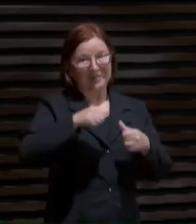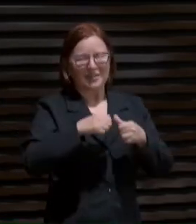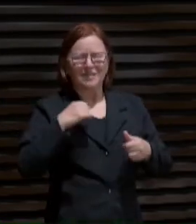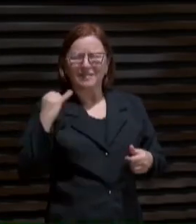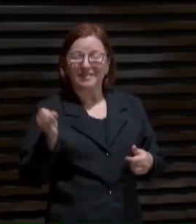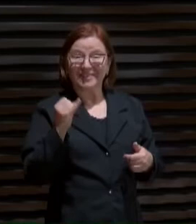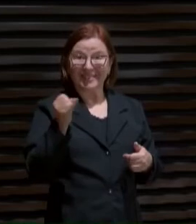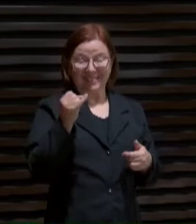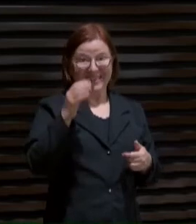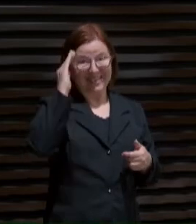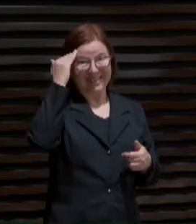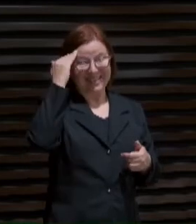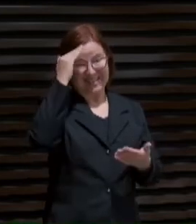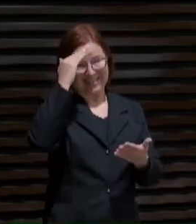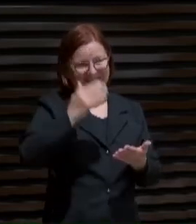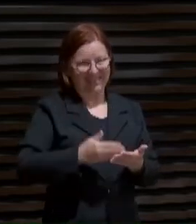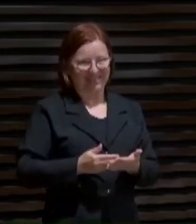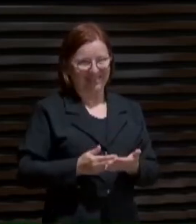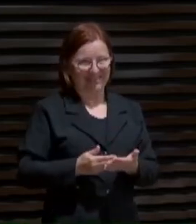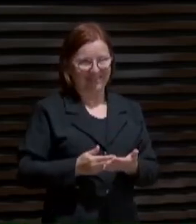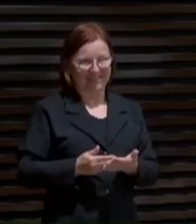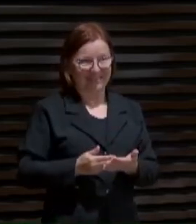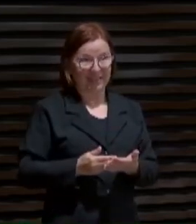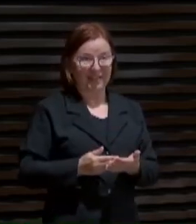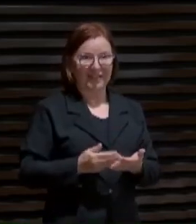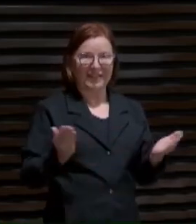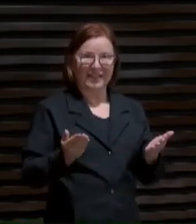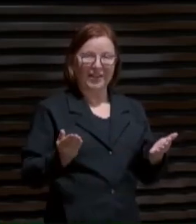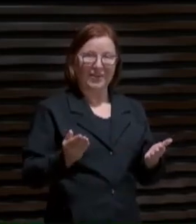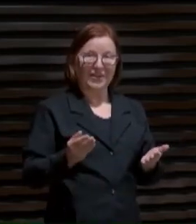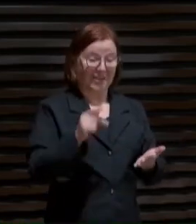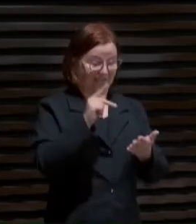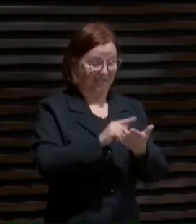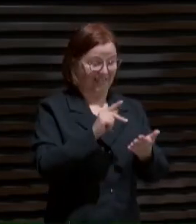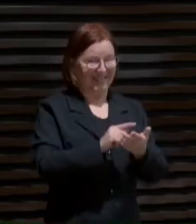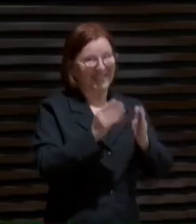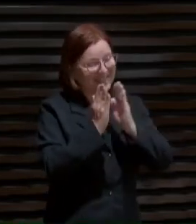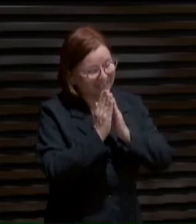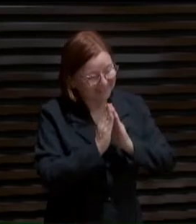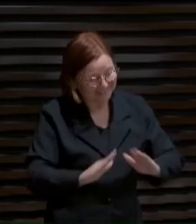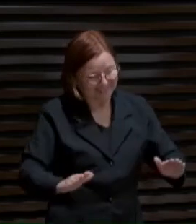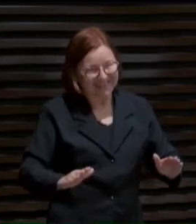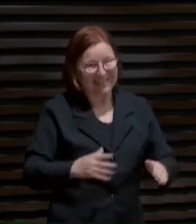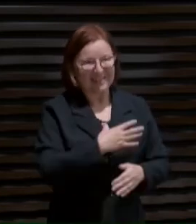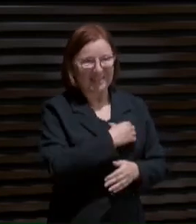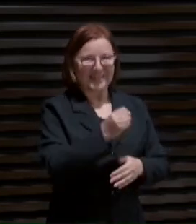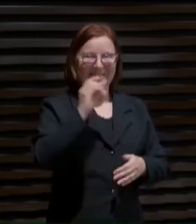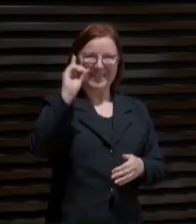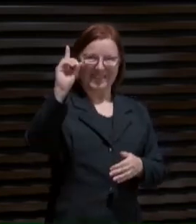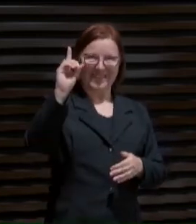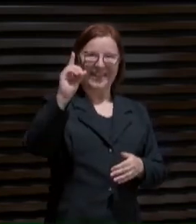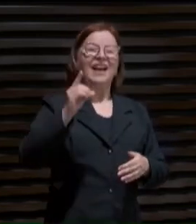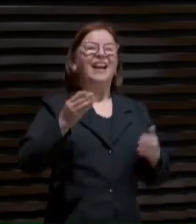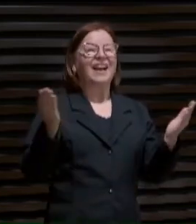entendermos e cremos que como verdadeiros adoradores como filhos de Deus agora temos algo